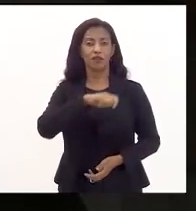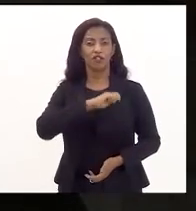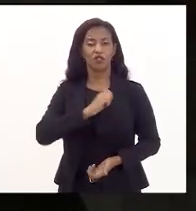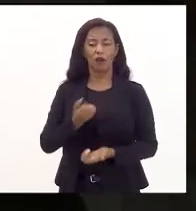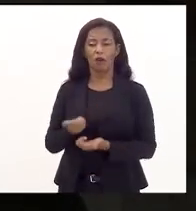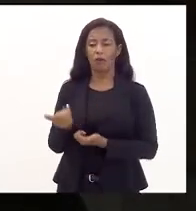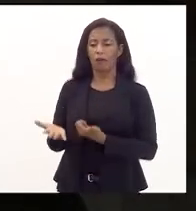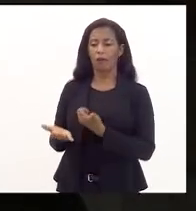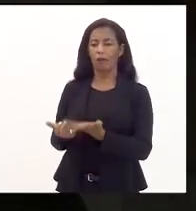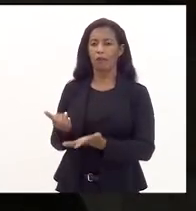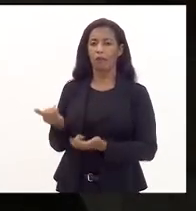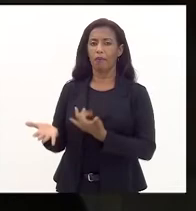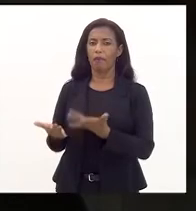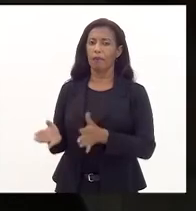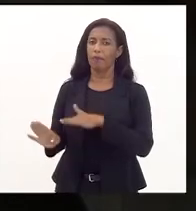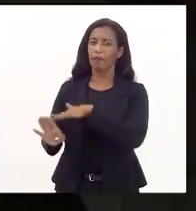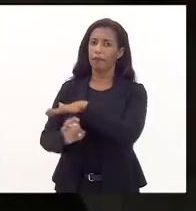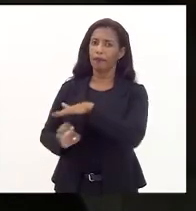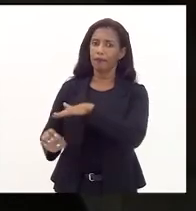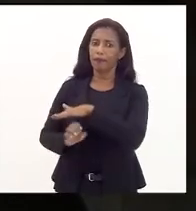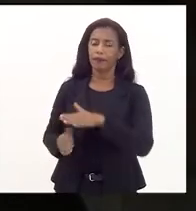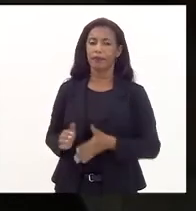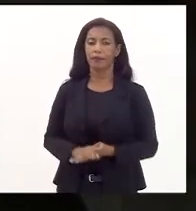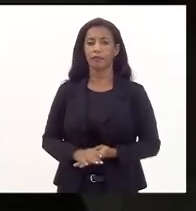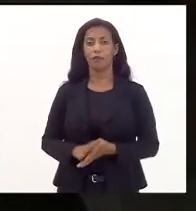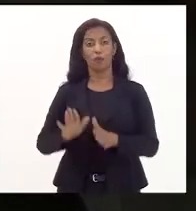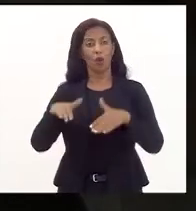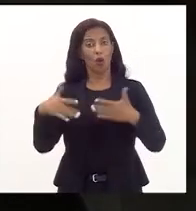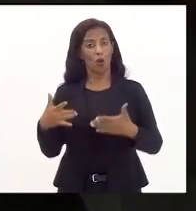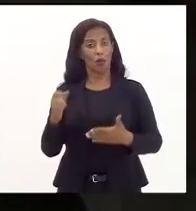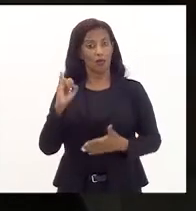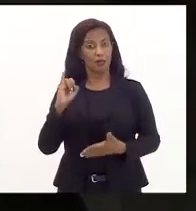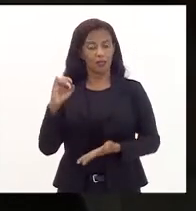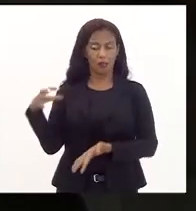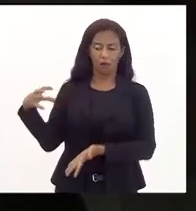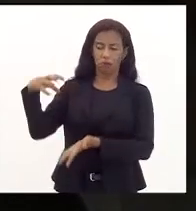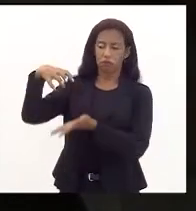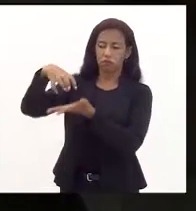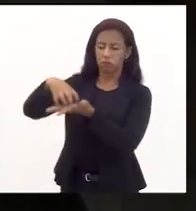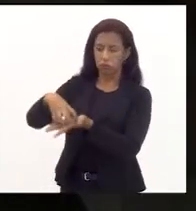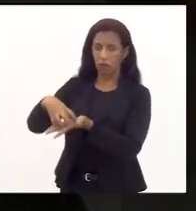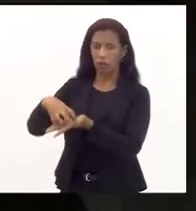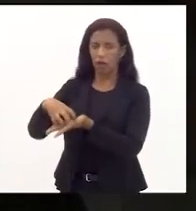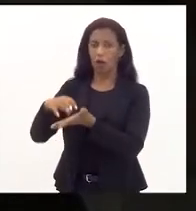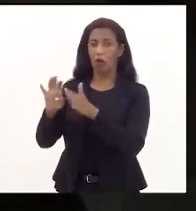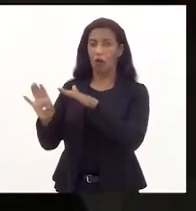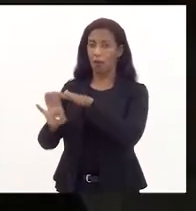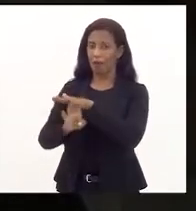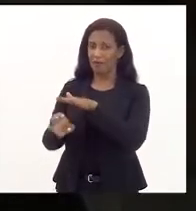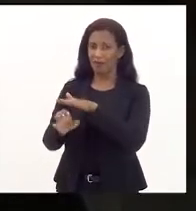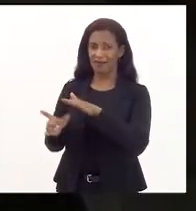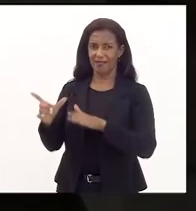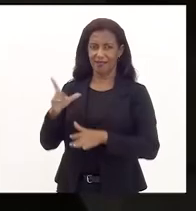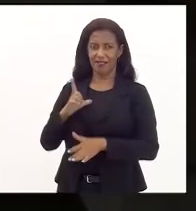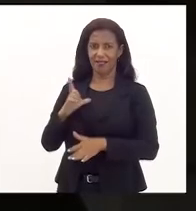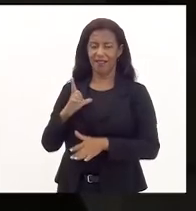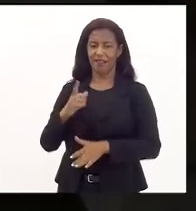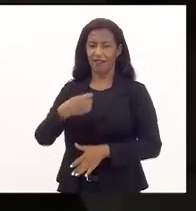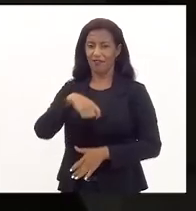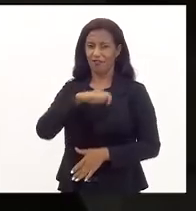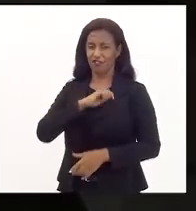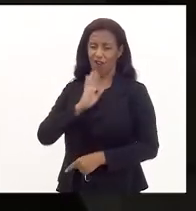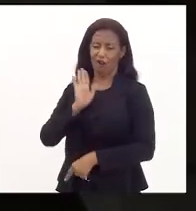concedidos. Ora, se um setor empresarial recebeu um benefício fiscal e teve